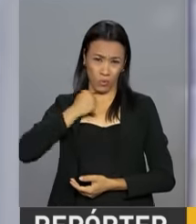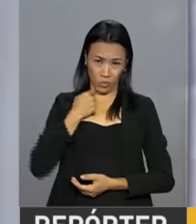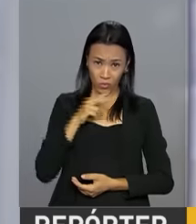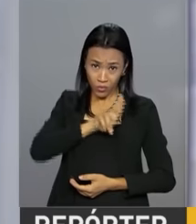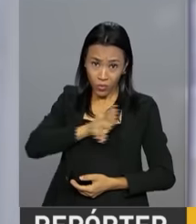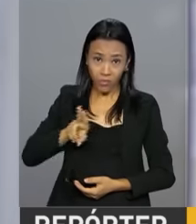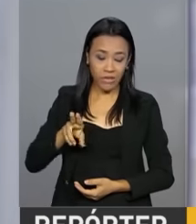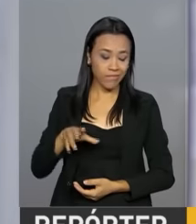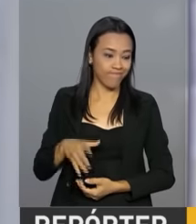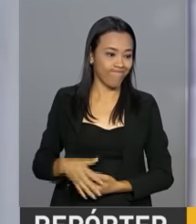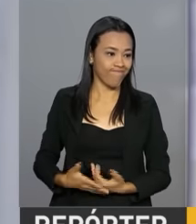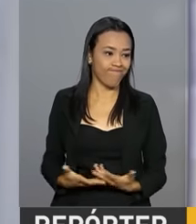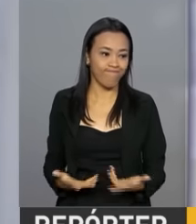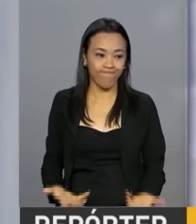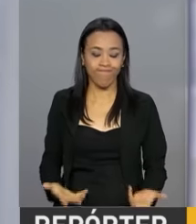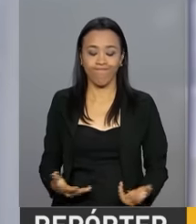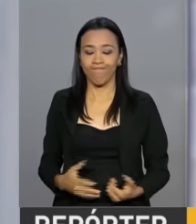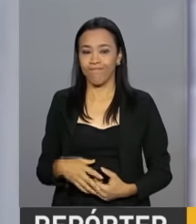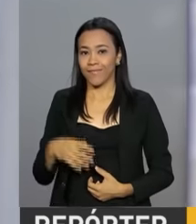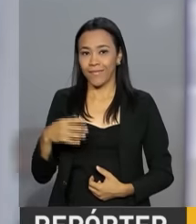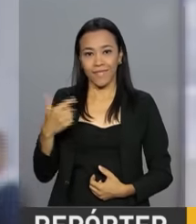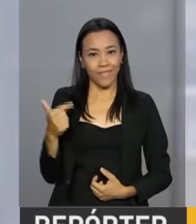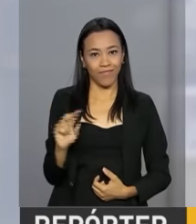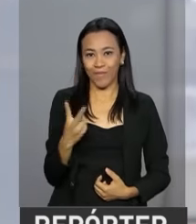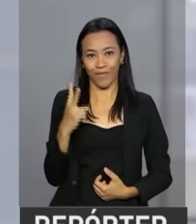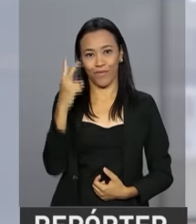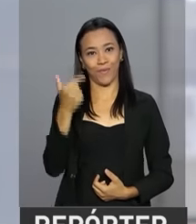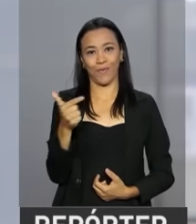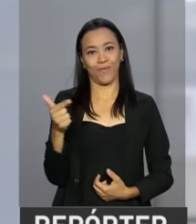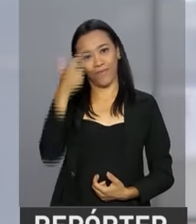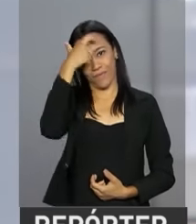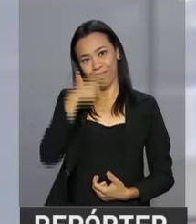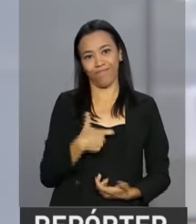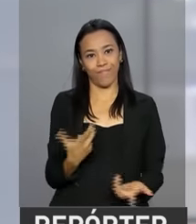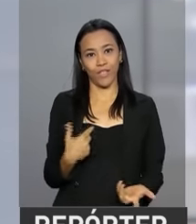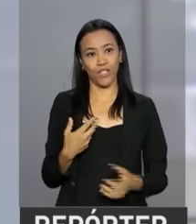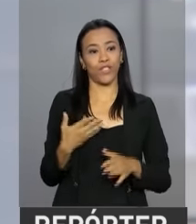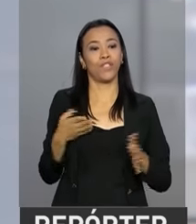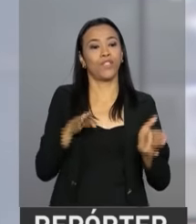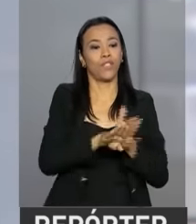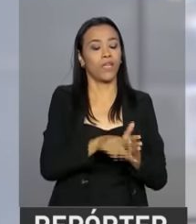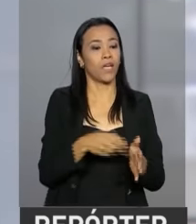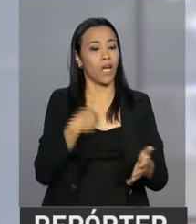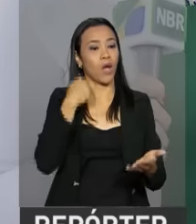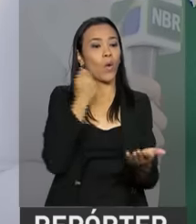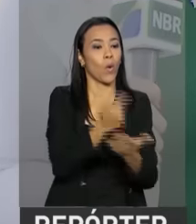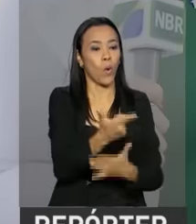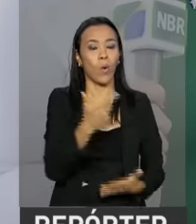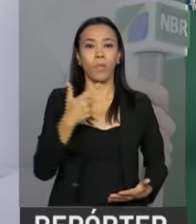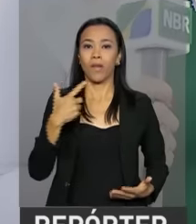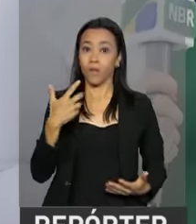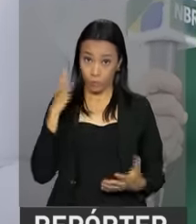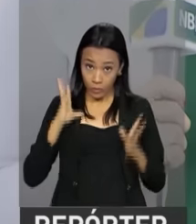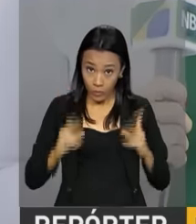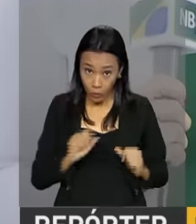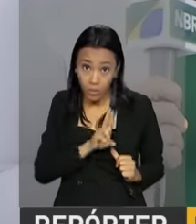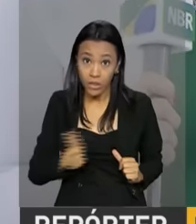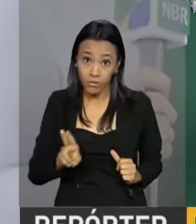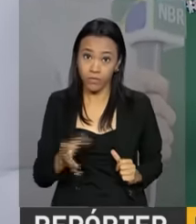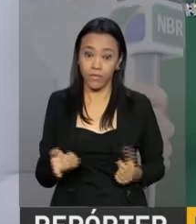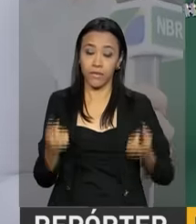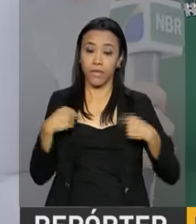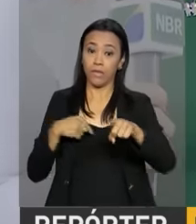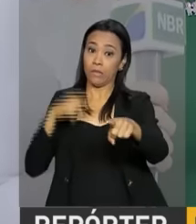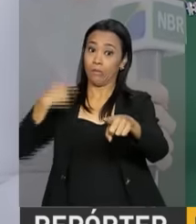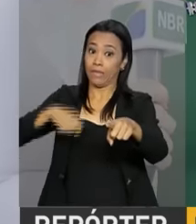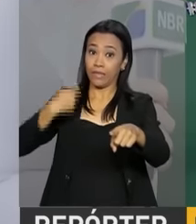você não tem tem valor nenhum né você com nome limpo você chega em qualquer lugar você compra né e para deixar o natal do Anderson